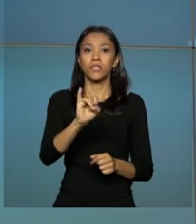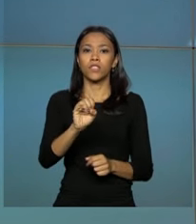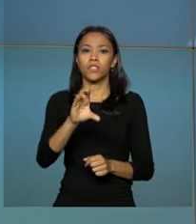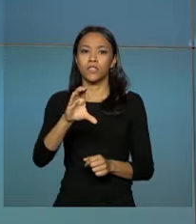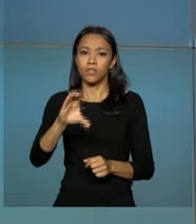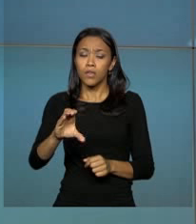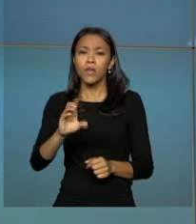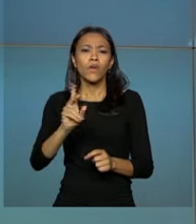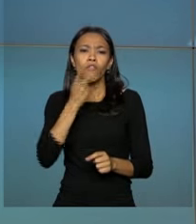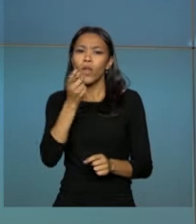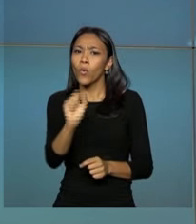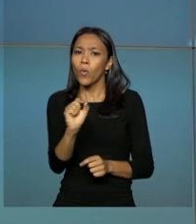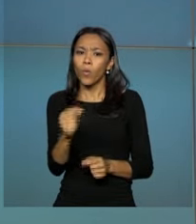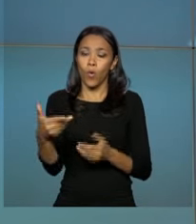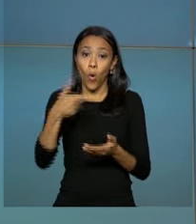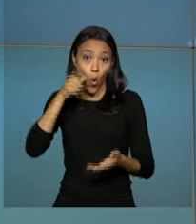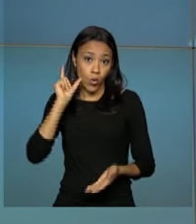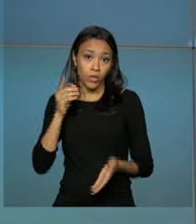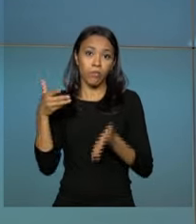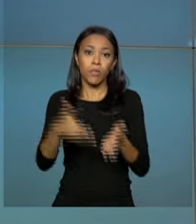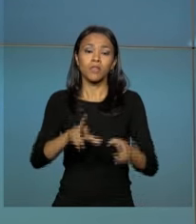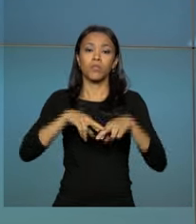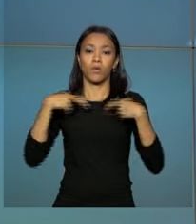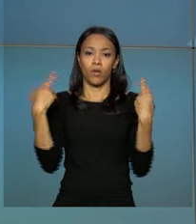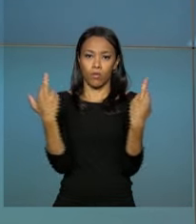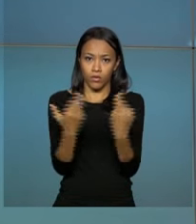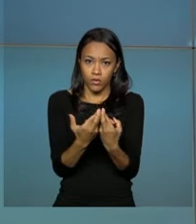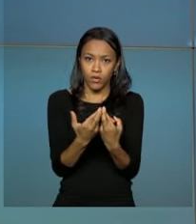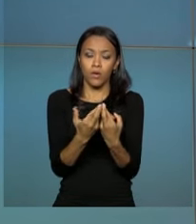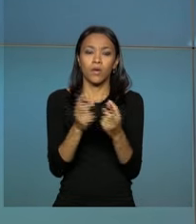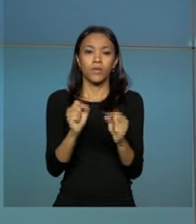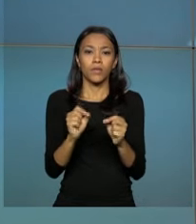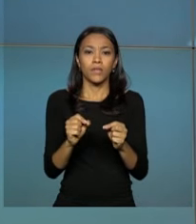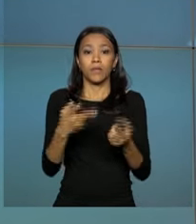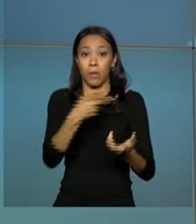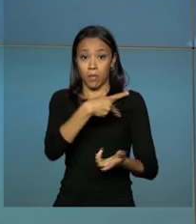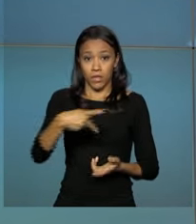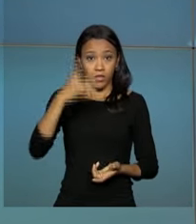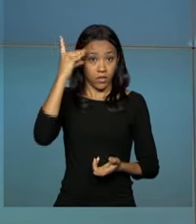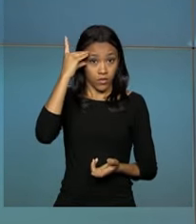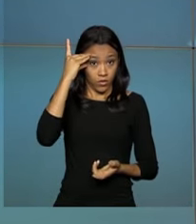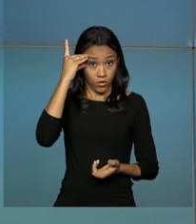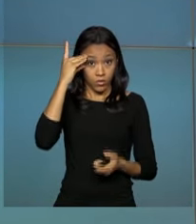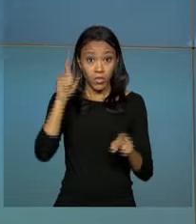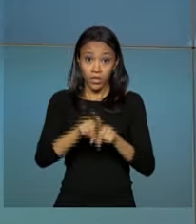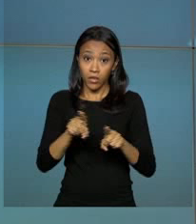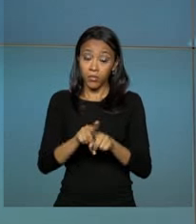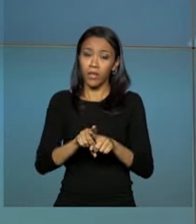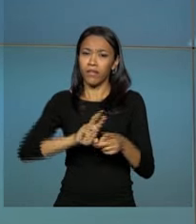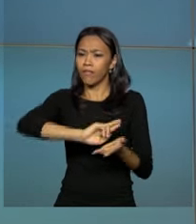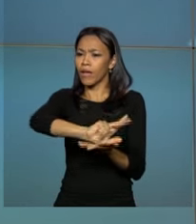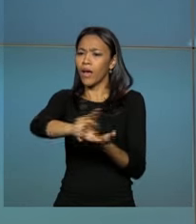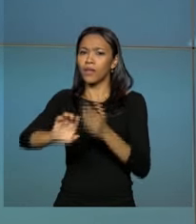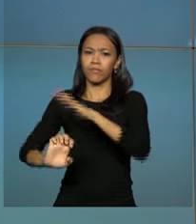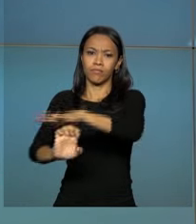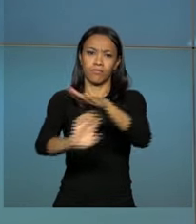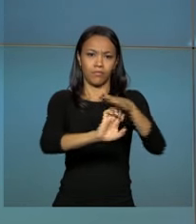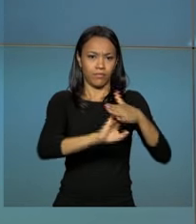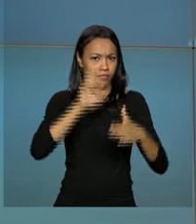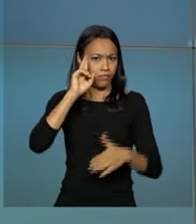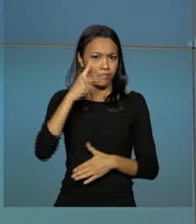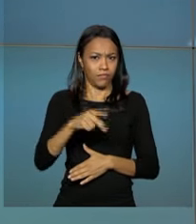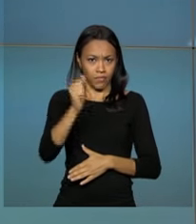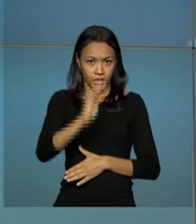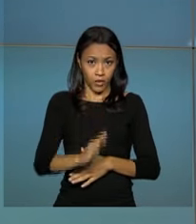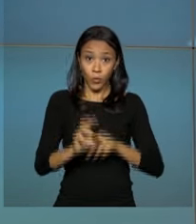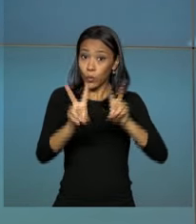Armando Monteiro, participou ontem da reunião no Palácio do Planalto entre a presidenta Dilma Rousseff e empresários brasileiros. Segundo